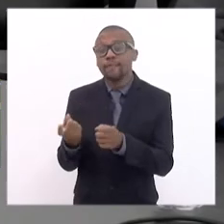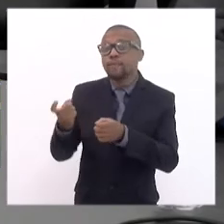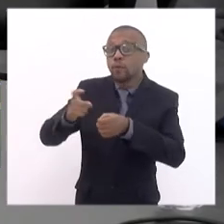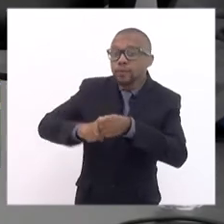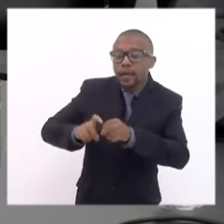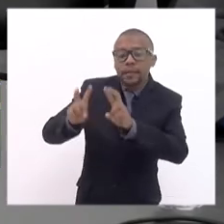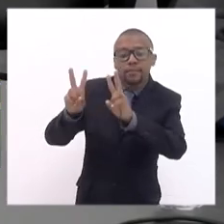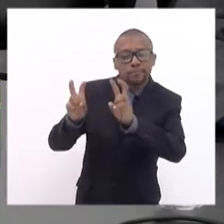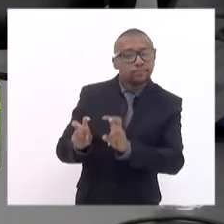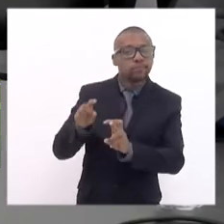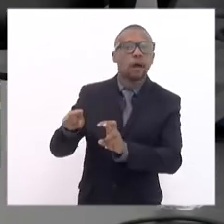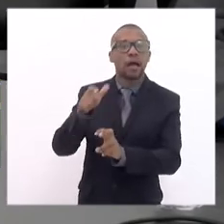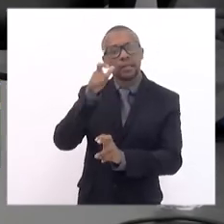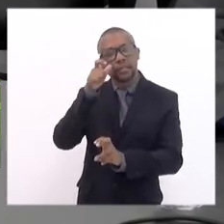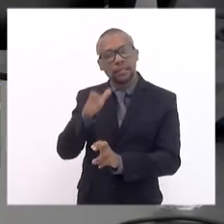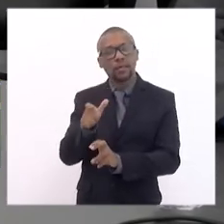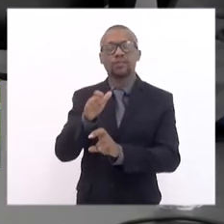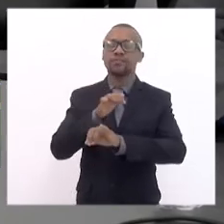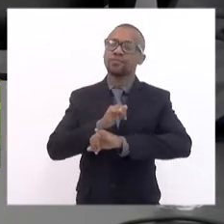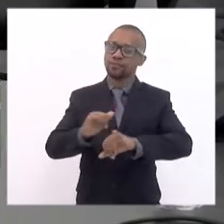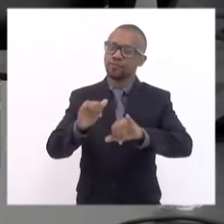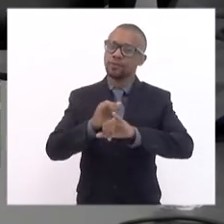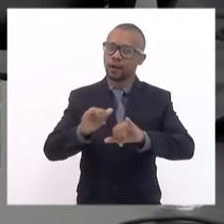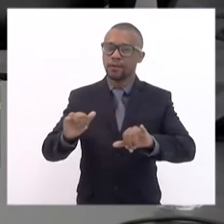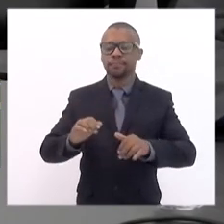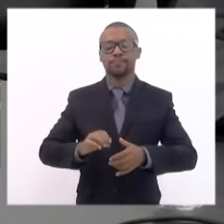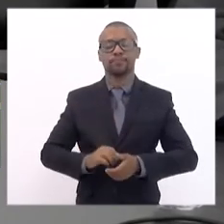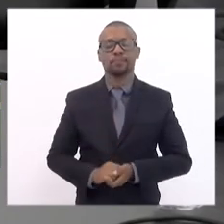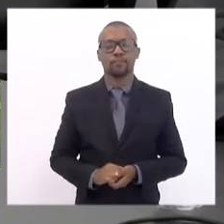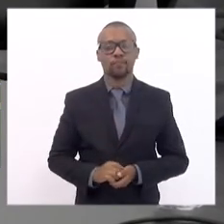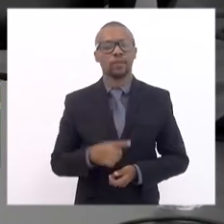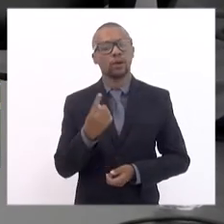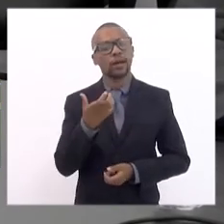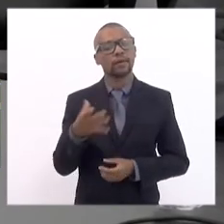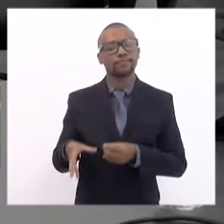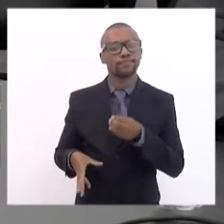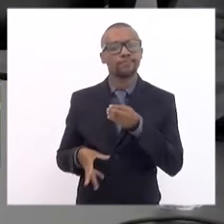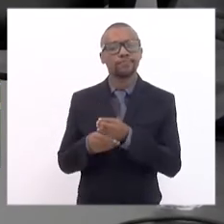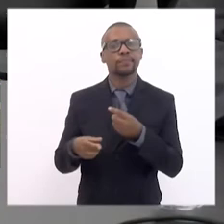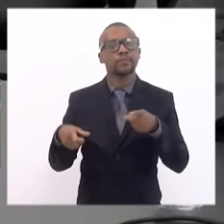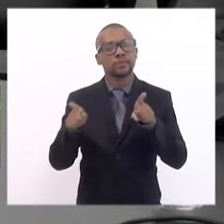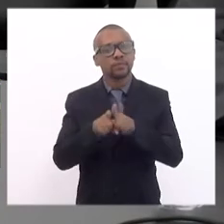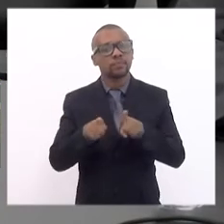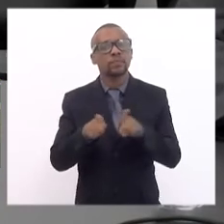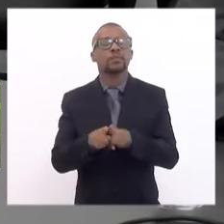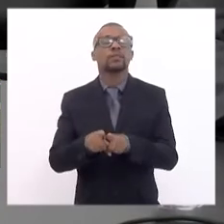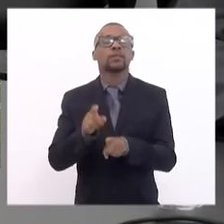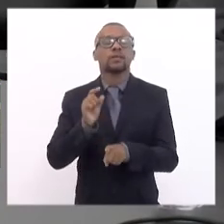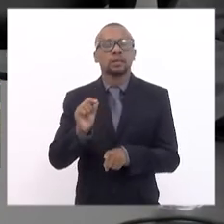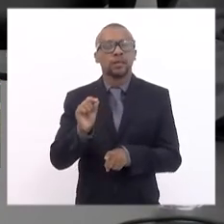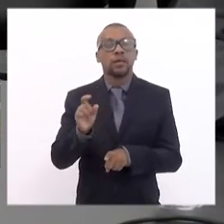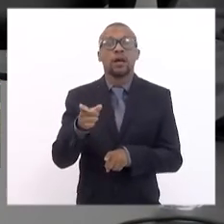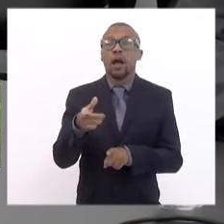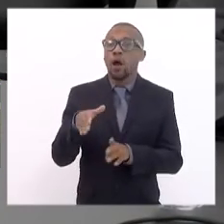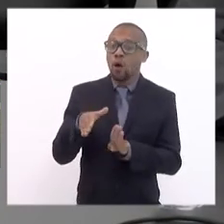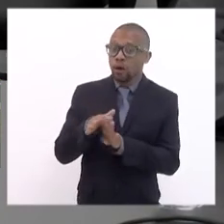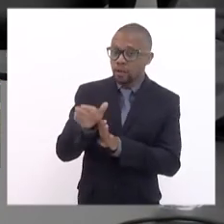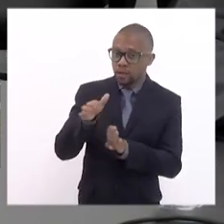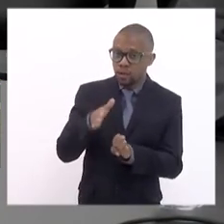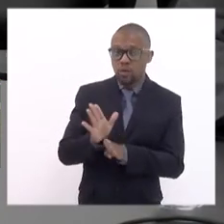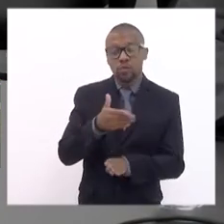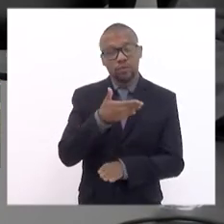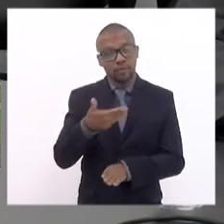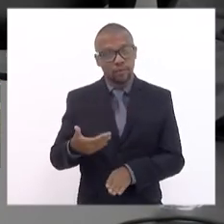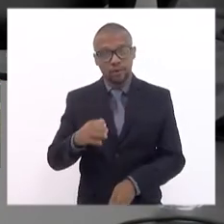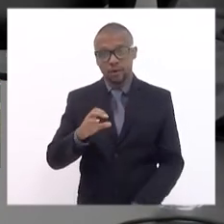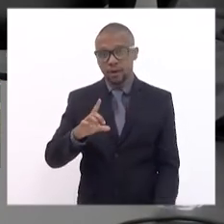com essa questão, é muito interessante divulgar isso. Tá bem, tá bom. E a gente só queria reiterar também que, seguindo a orientação do governador Cláudio Castro, o